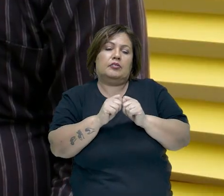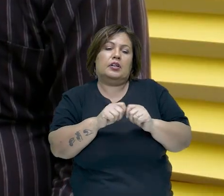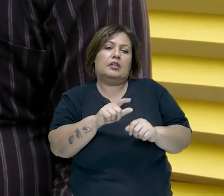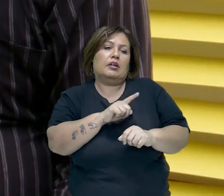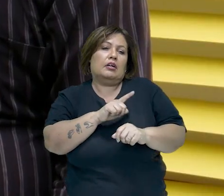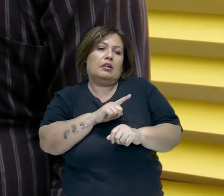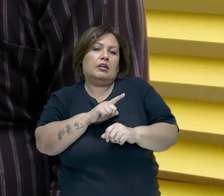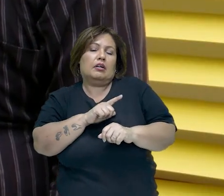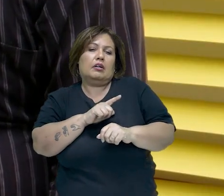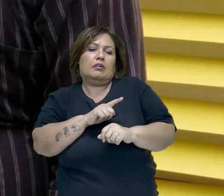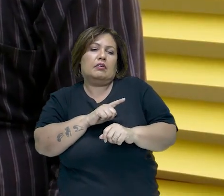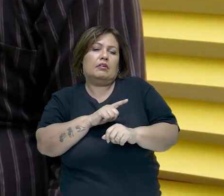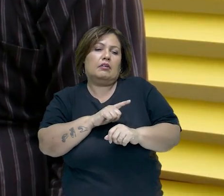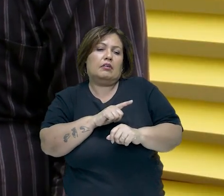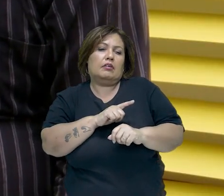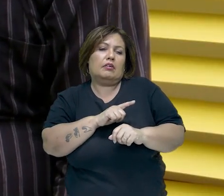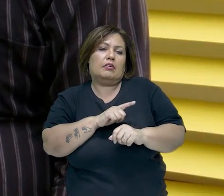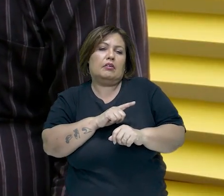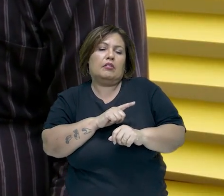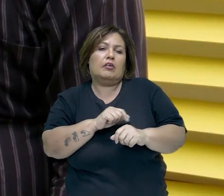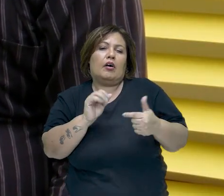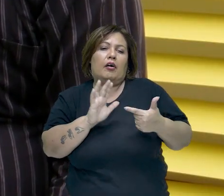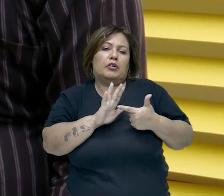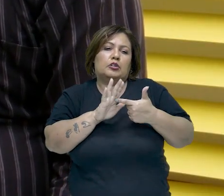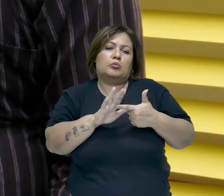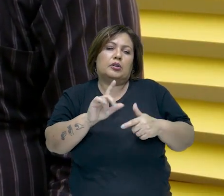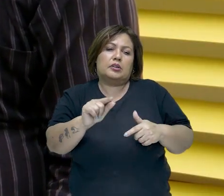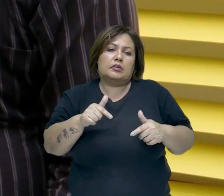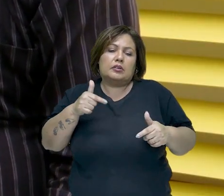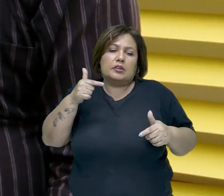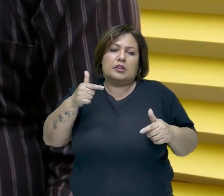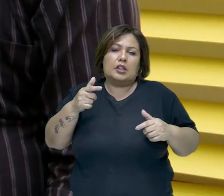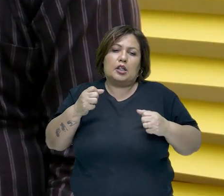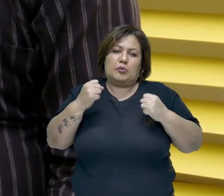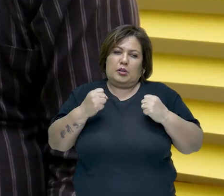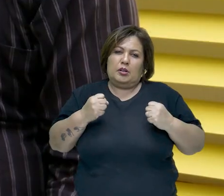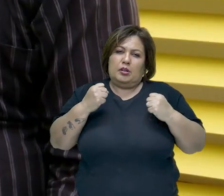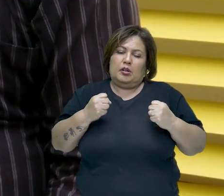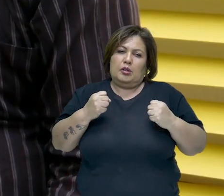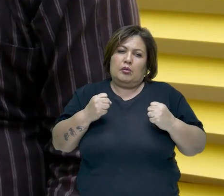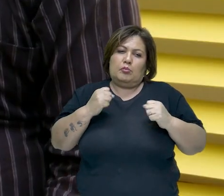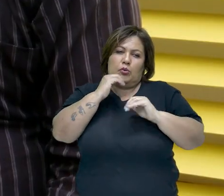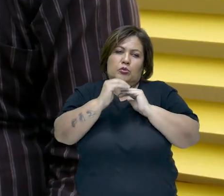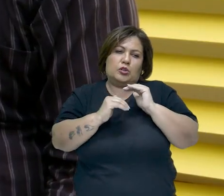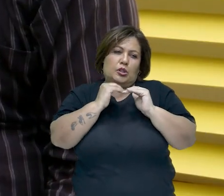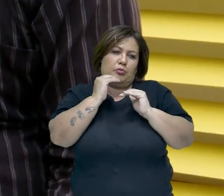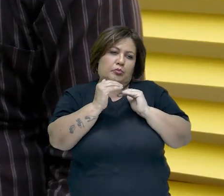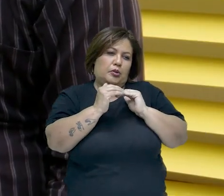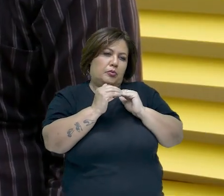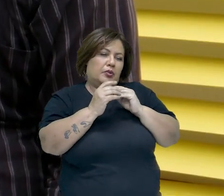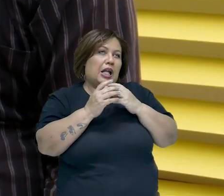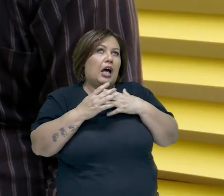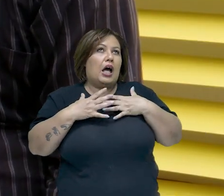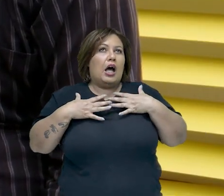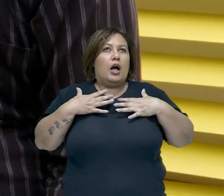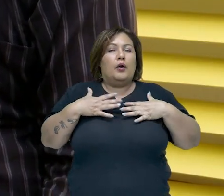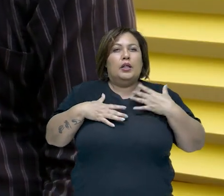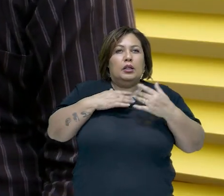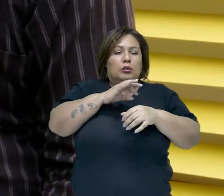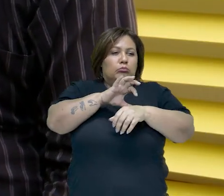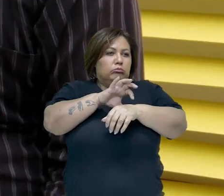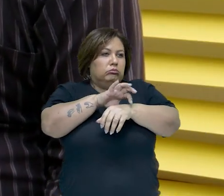uma cultura de insegurança, revela que a arma pode estar promovendo uma sensação